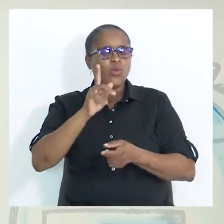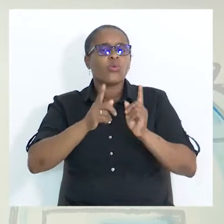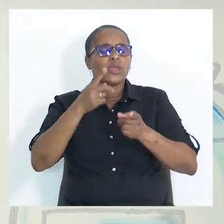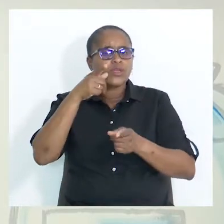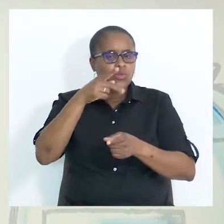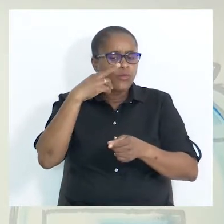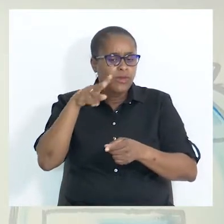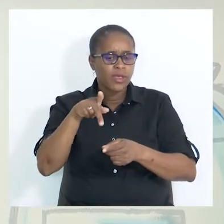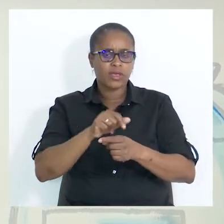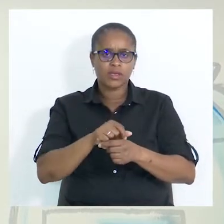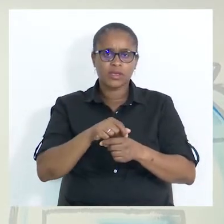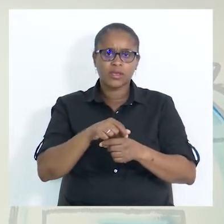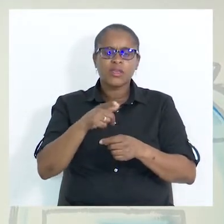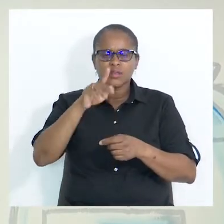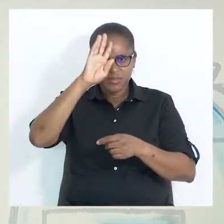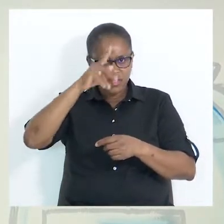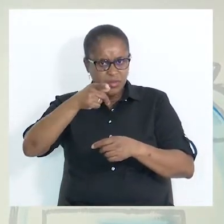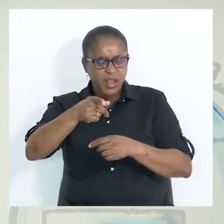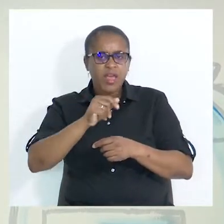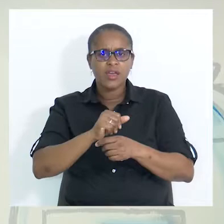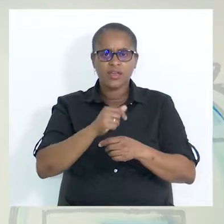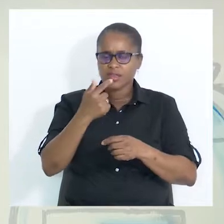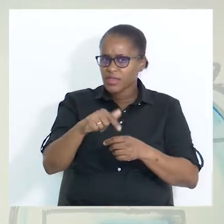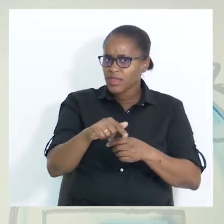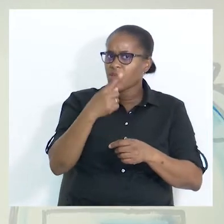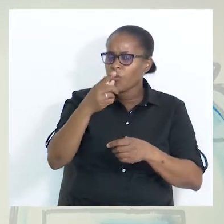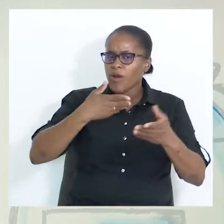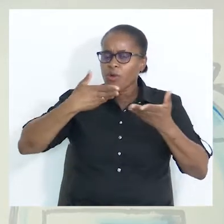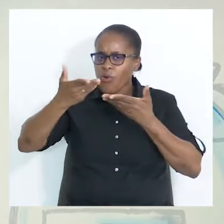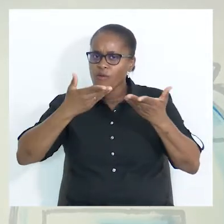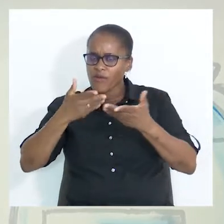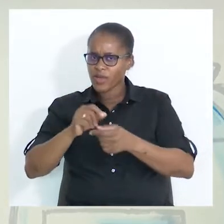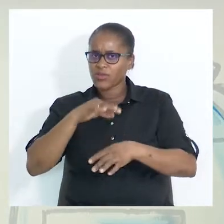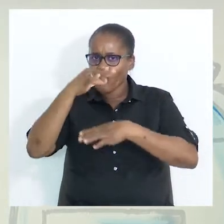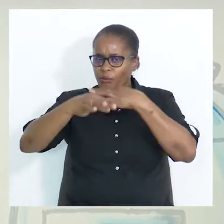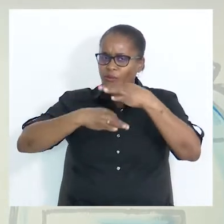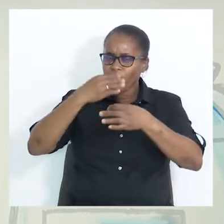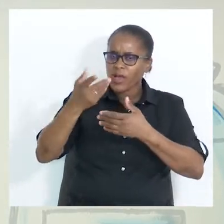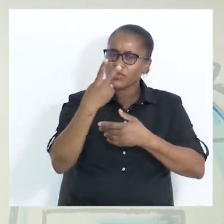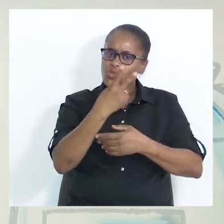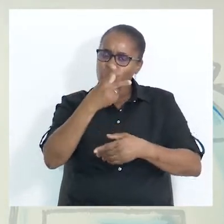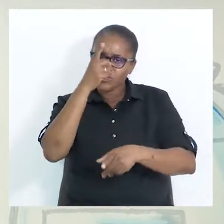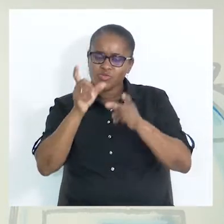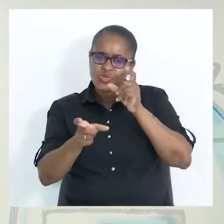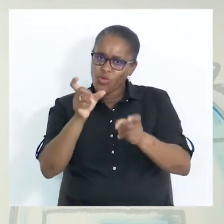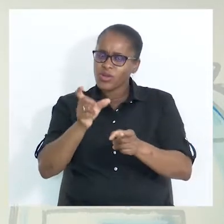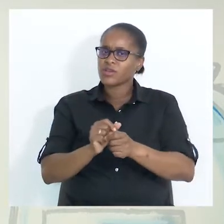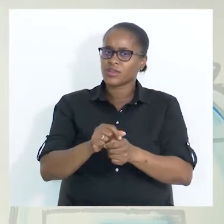reparaste? Deste conta que há lá uma conversa, um diálogo entre dois